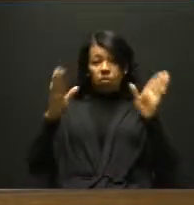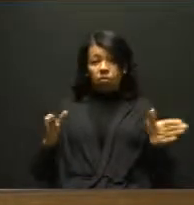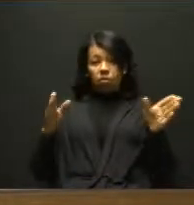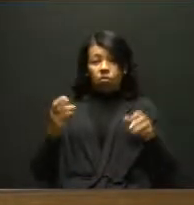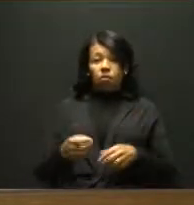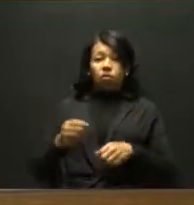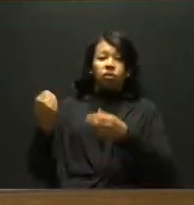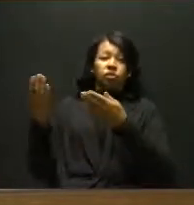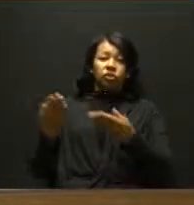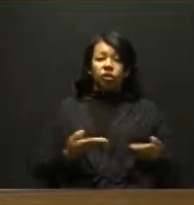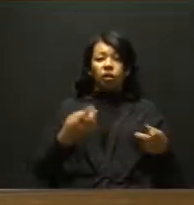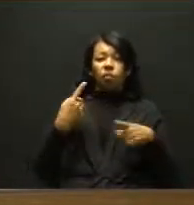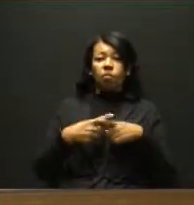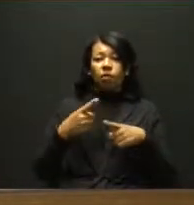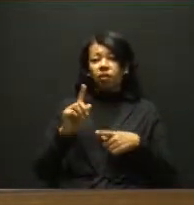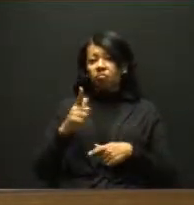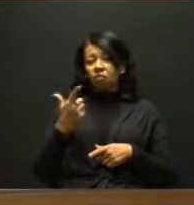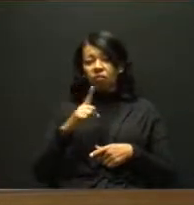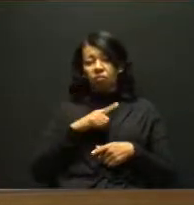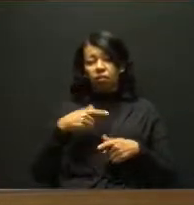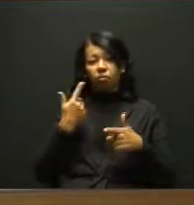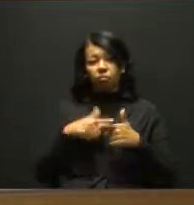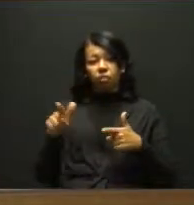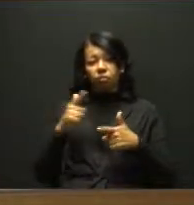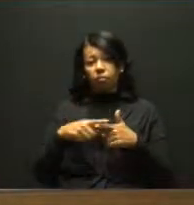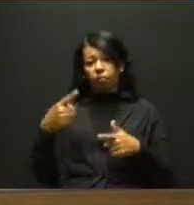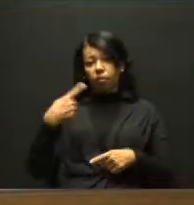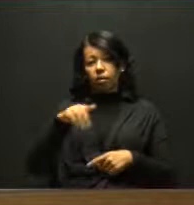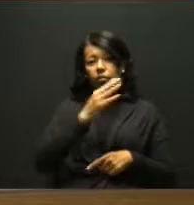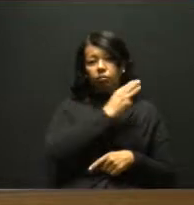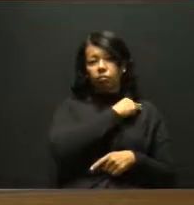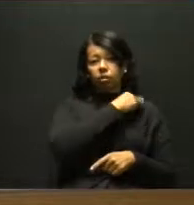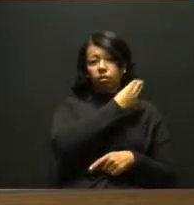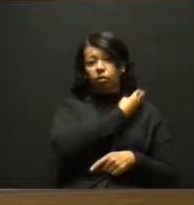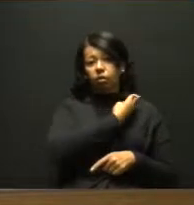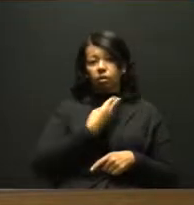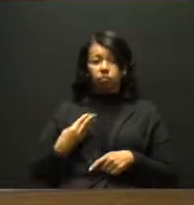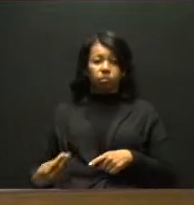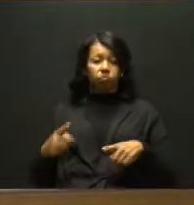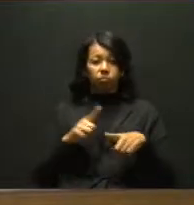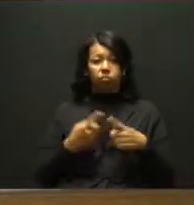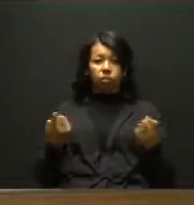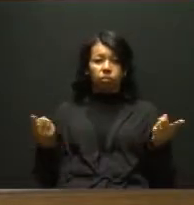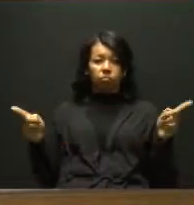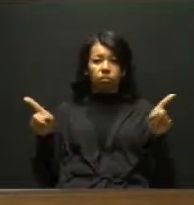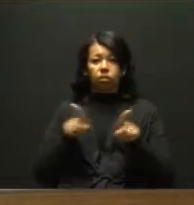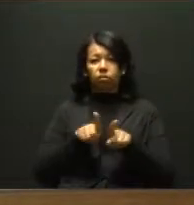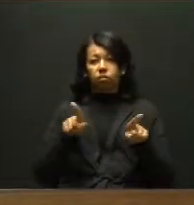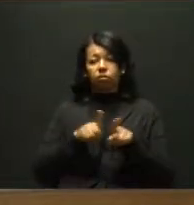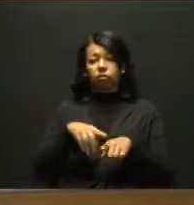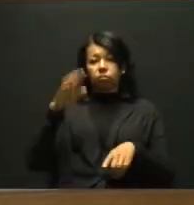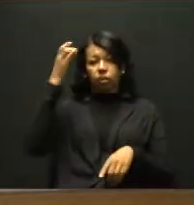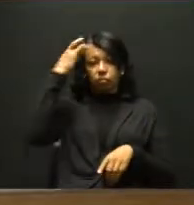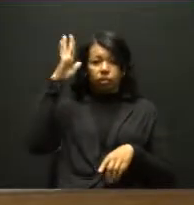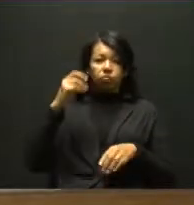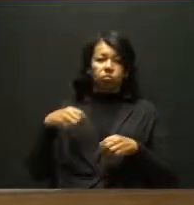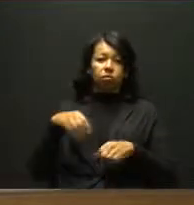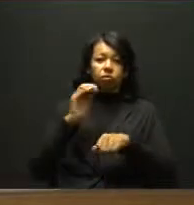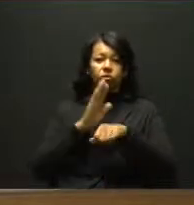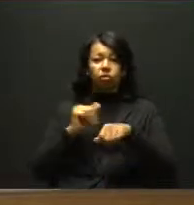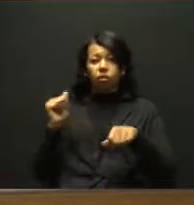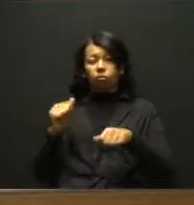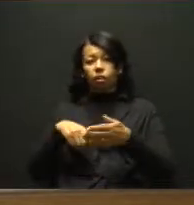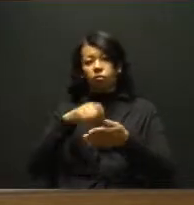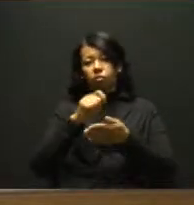convoca rio no ministério público denúncia nada mas se for assim acho que é mais fácil de convocar este pede pela